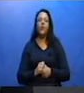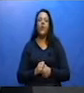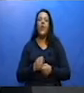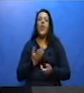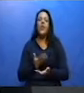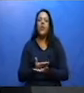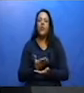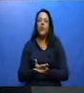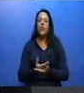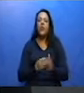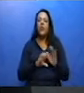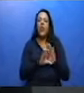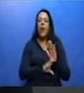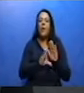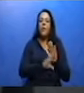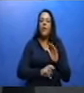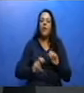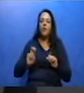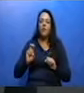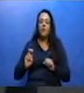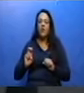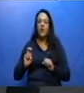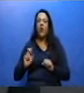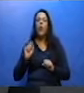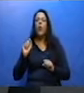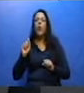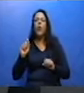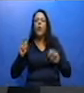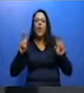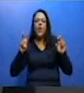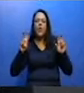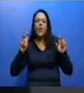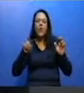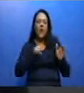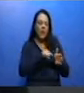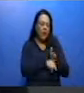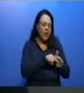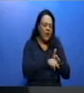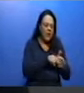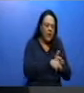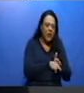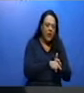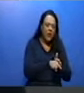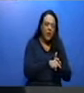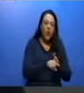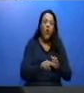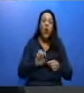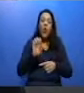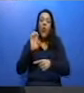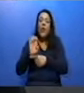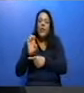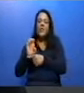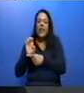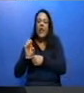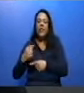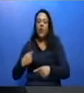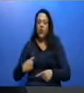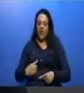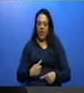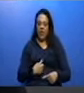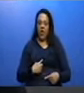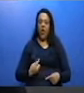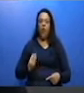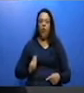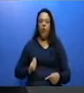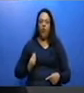a unidade 5, pesquisando sobre o estado em que eu moro. Vamos fazer da página